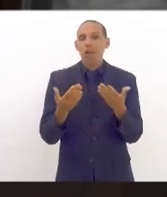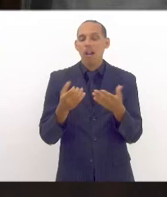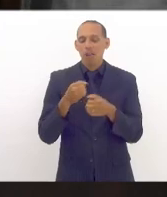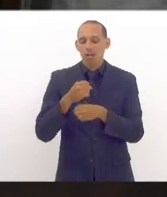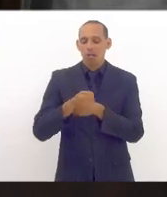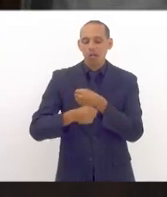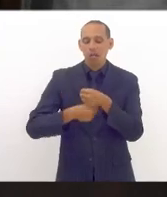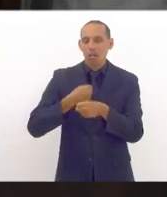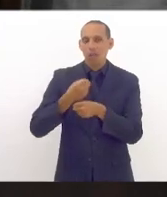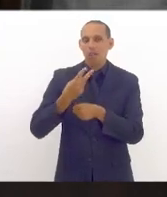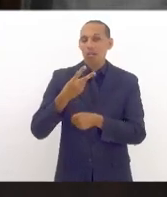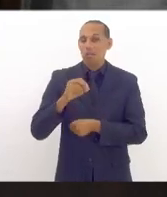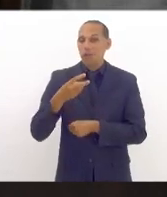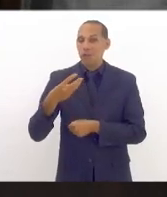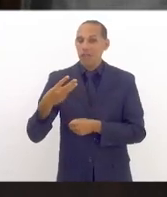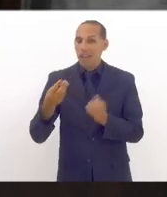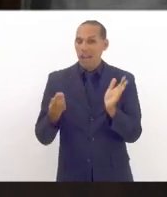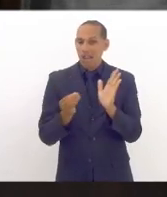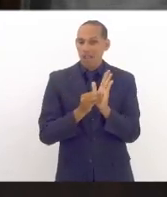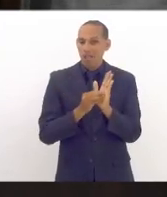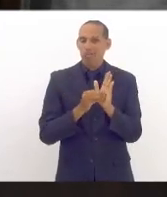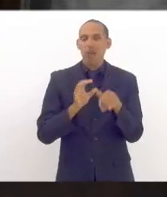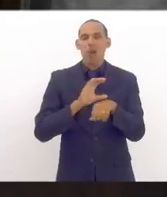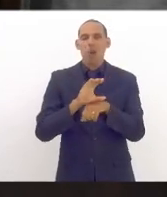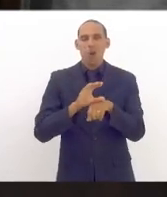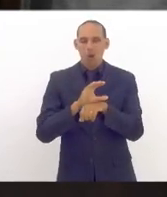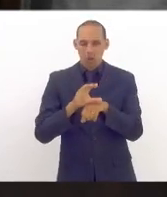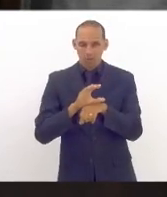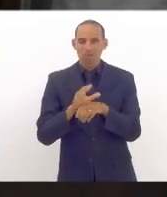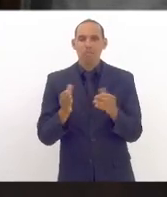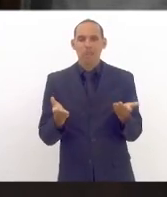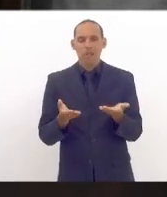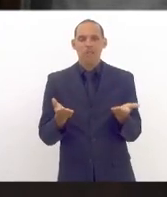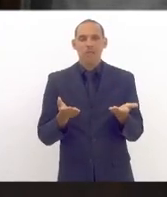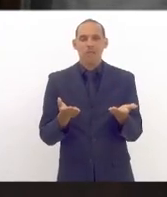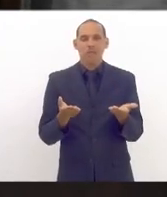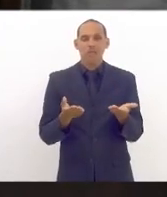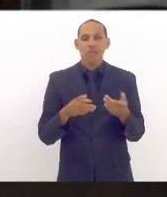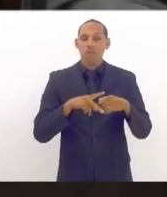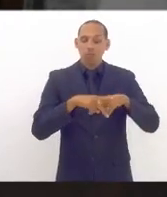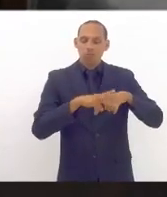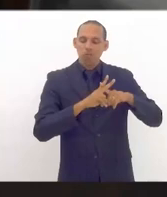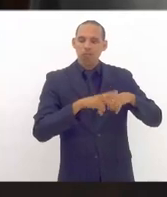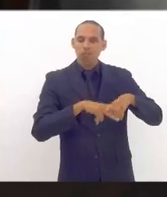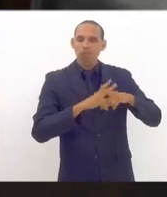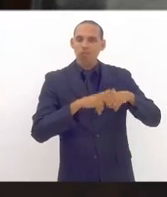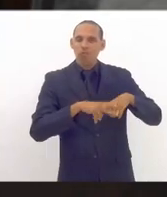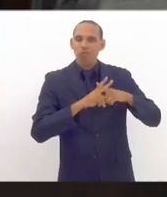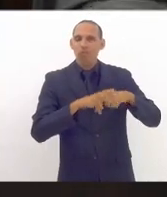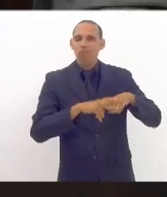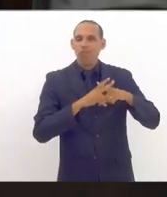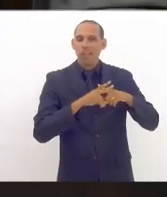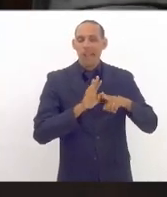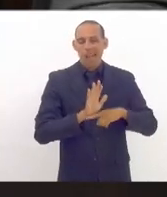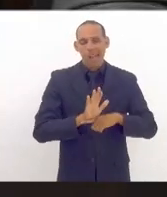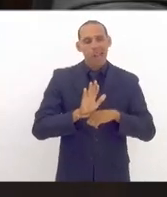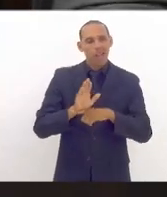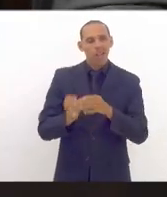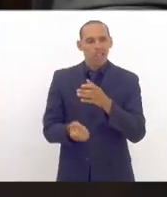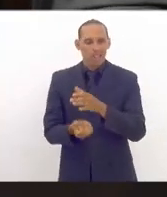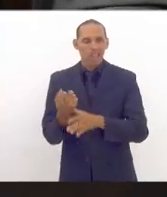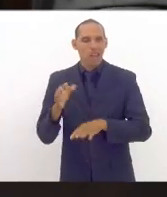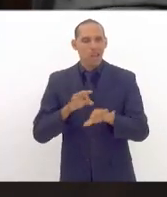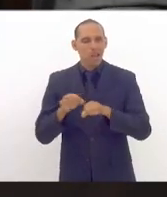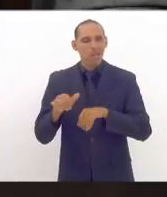2023 tá na Constituição e o instrumento um dos instrumentos para fazer esse plano